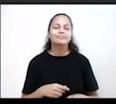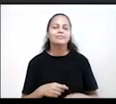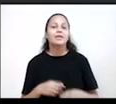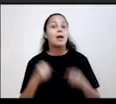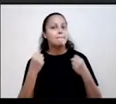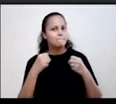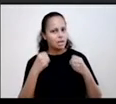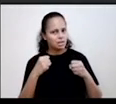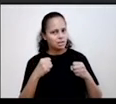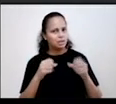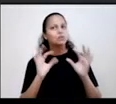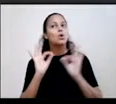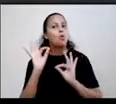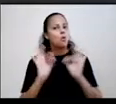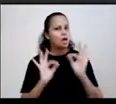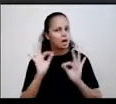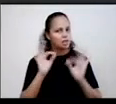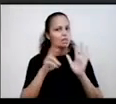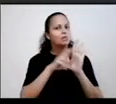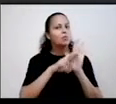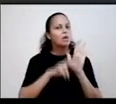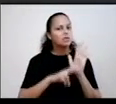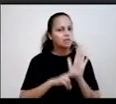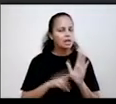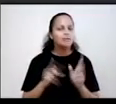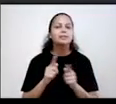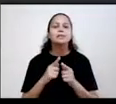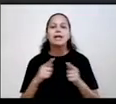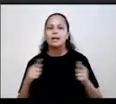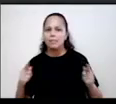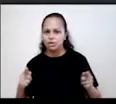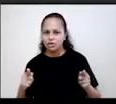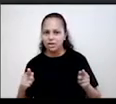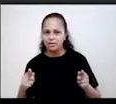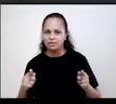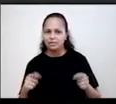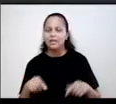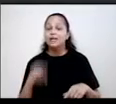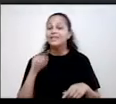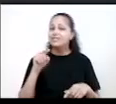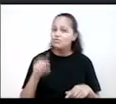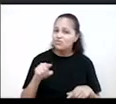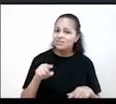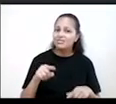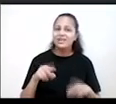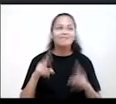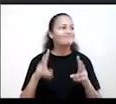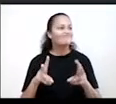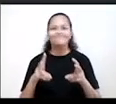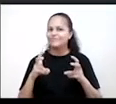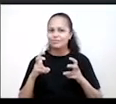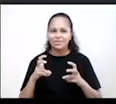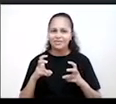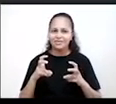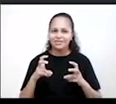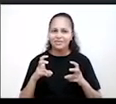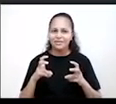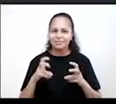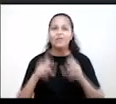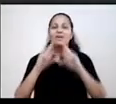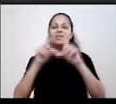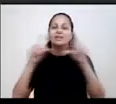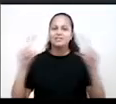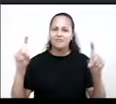estar organizadas de acordo com as regras gramaticais. Como assim? Mesmo que vocês não percebam, vocês sempre constroem as